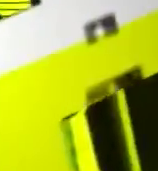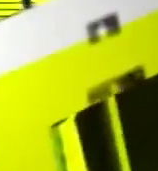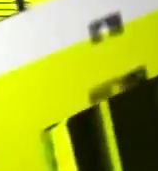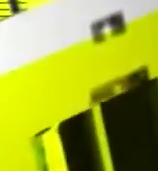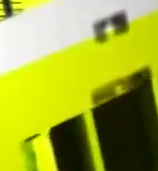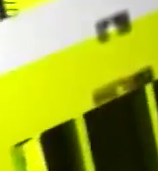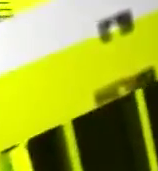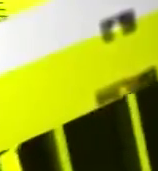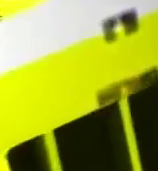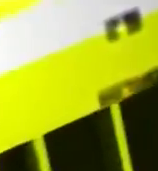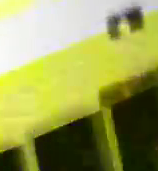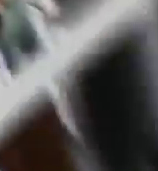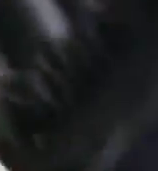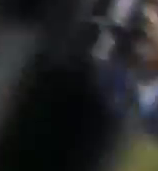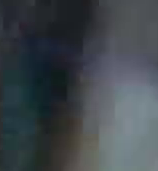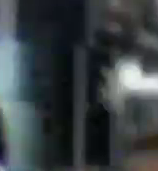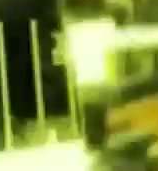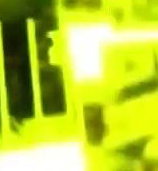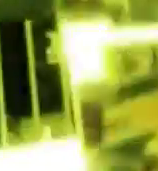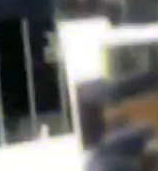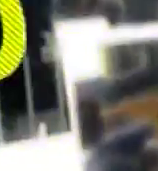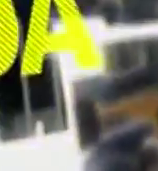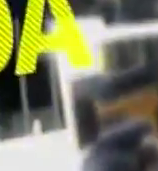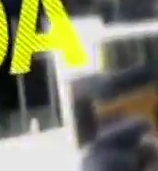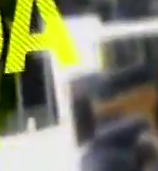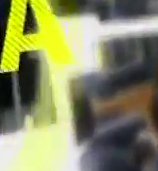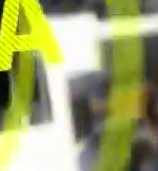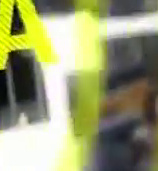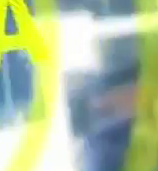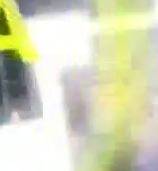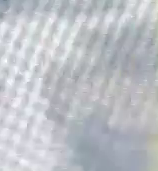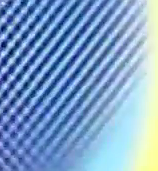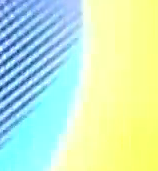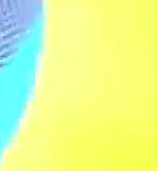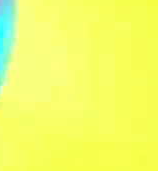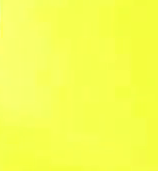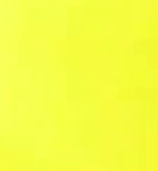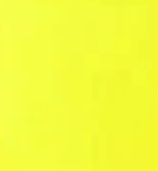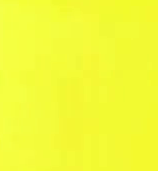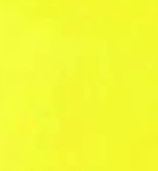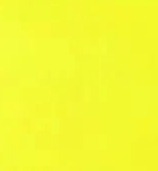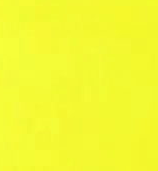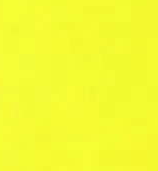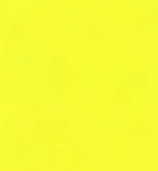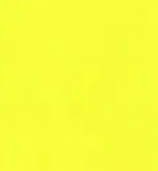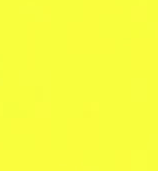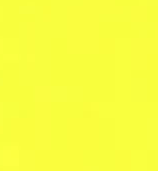Um segundo encaminhamento. Ministério de Santos, no meu estado de São Paulo.